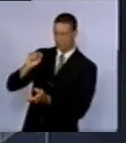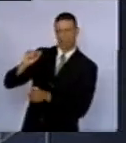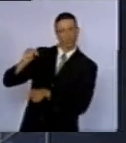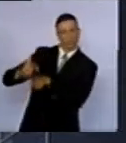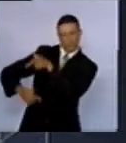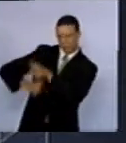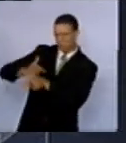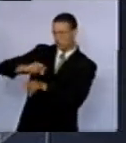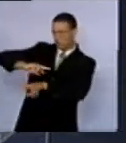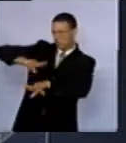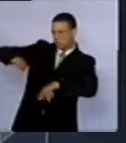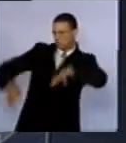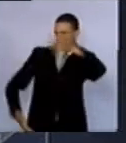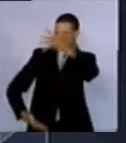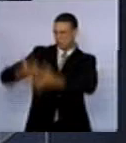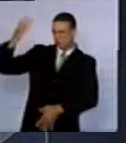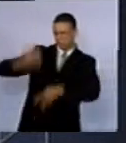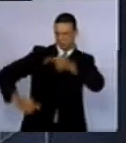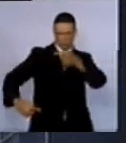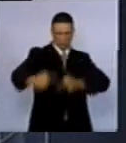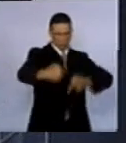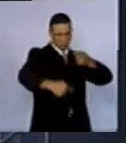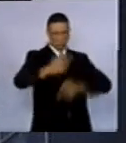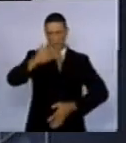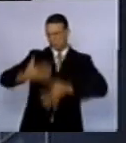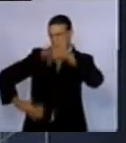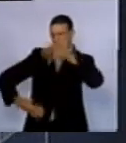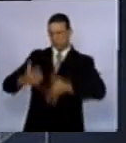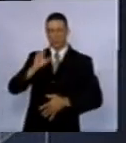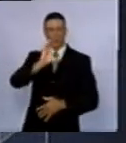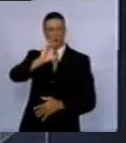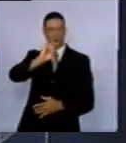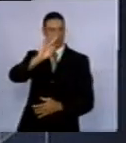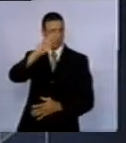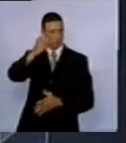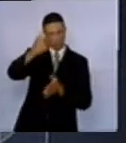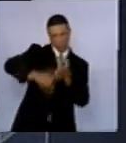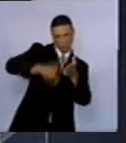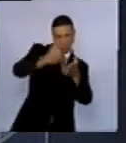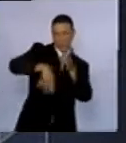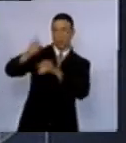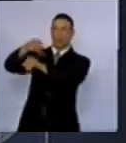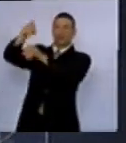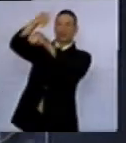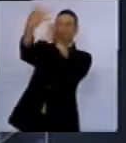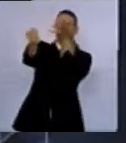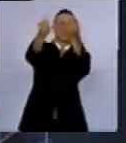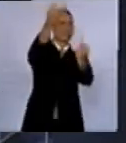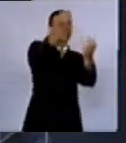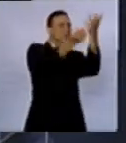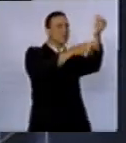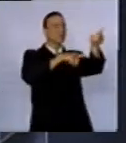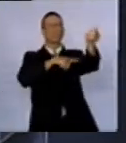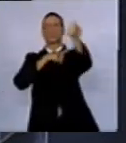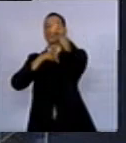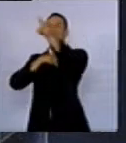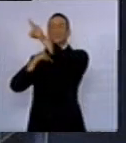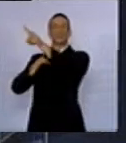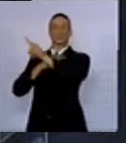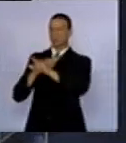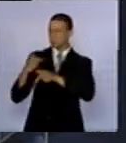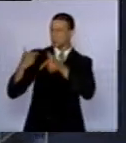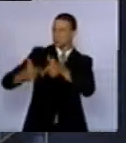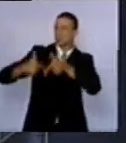uma distorção concorrencial. O sistema de cotas tem sido internacionalmente aceito e utilizado como mais